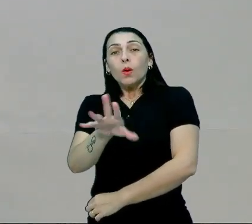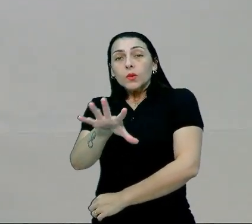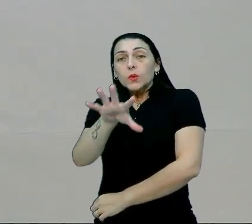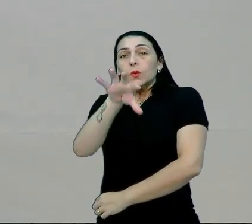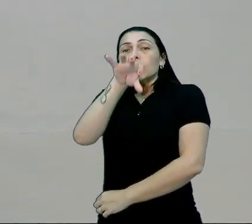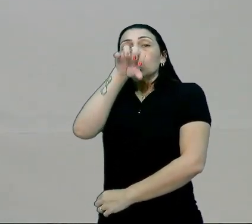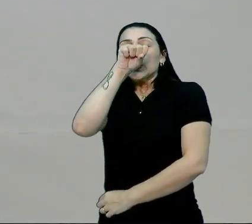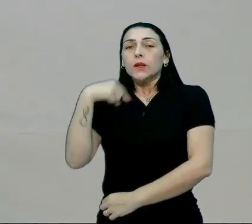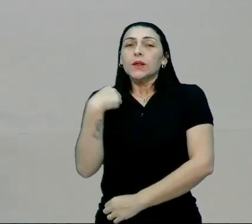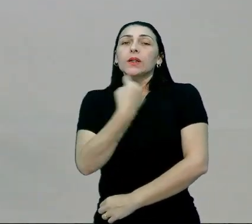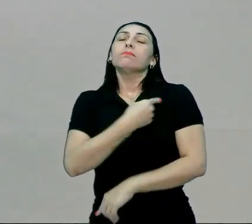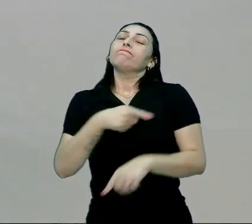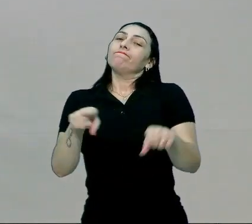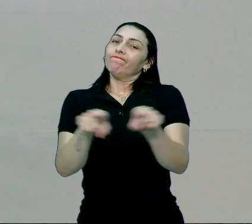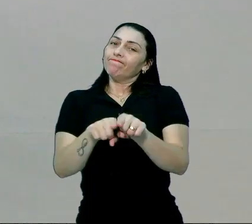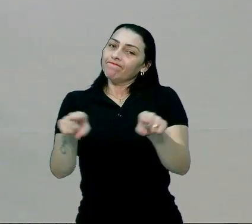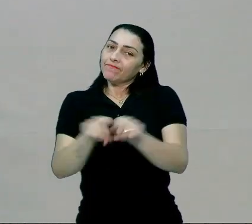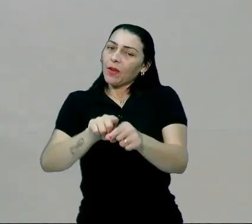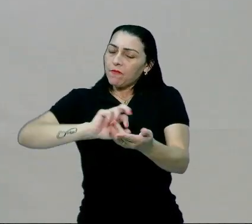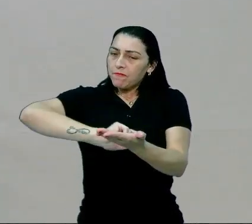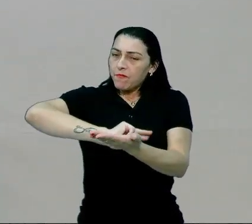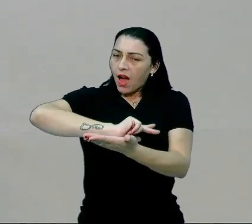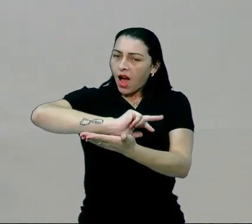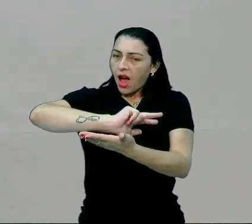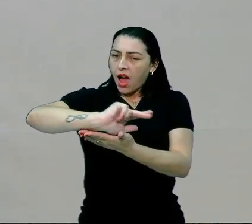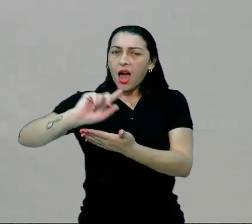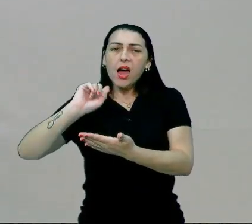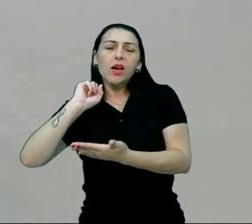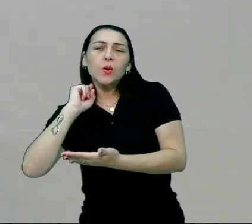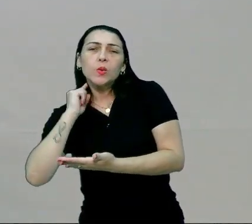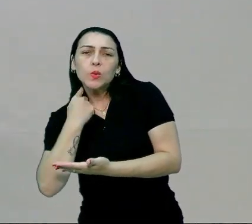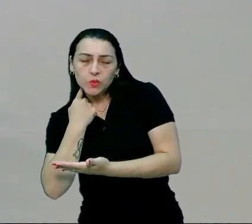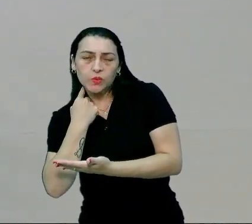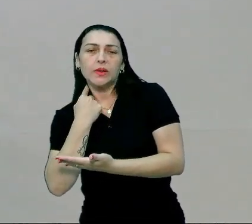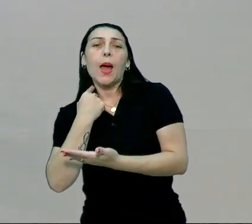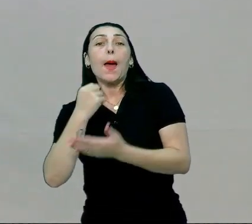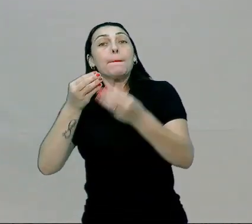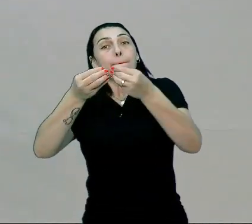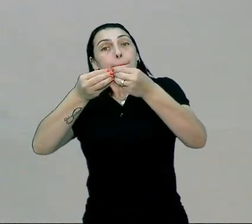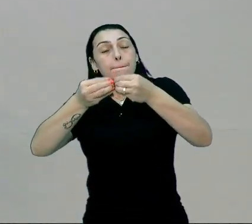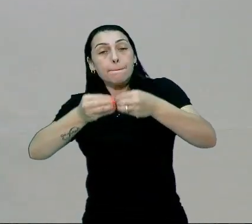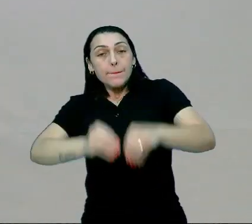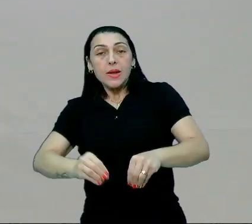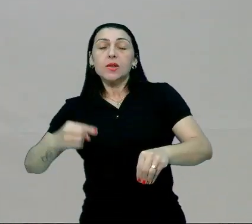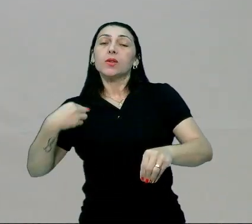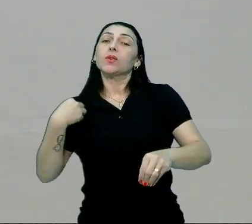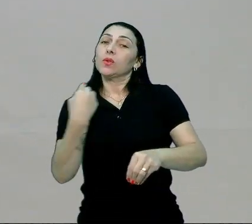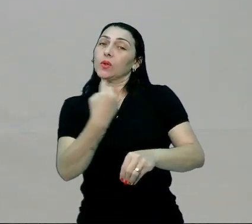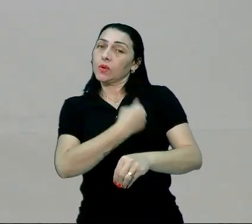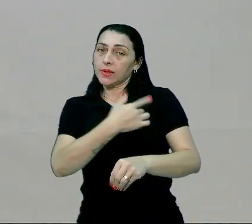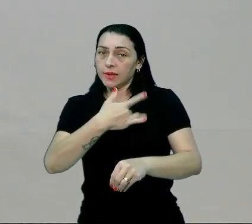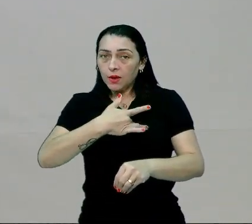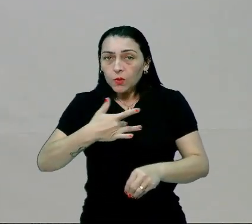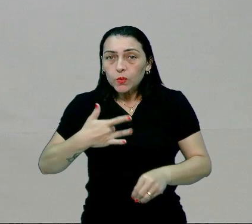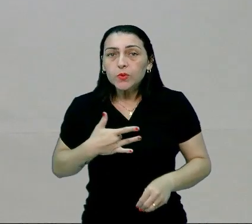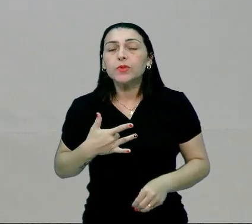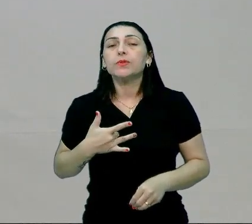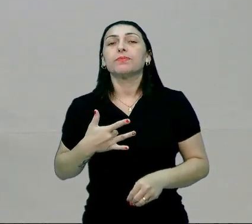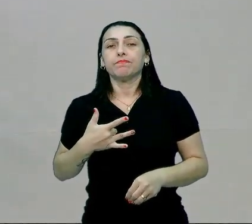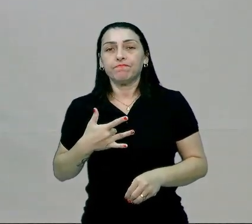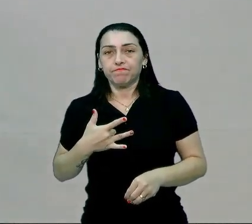nós respiramos, vários poluentes que acabam prejudicando, inclusive, a nossa